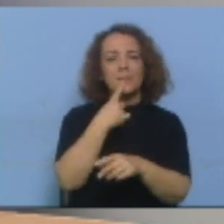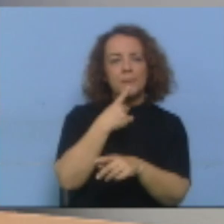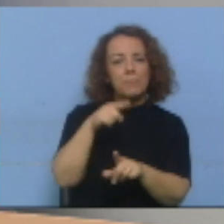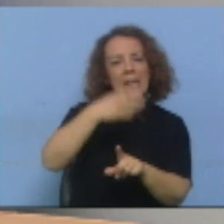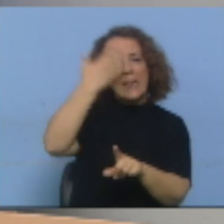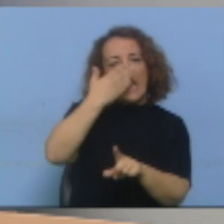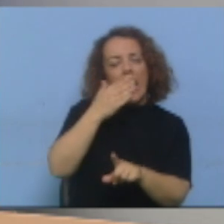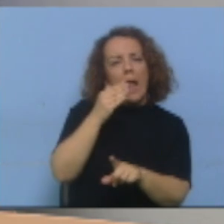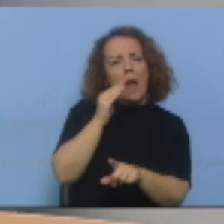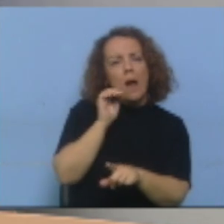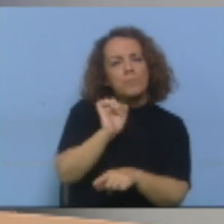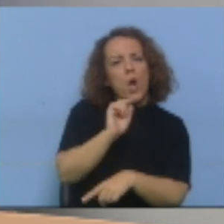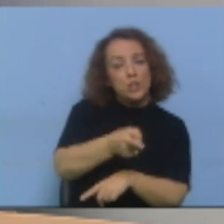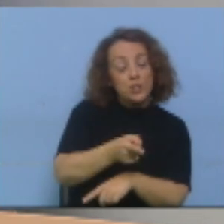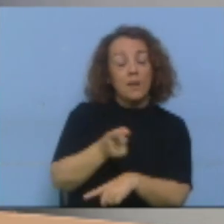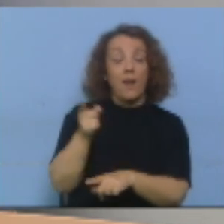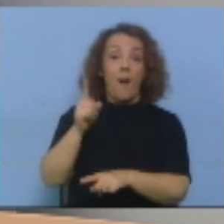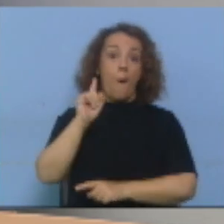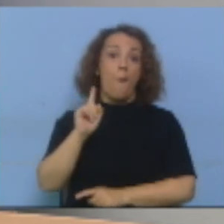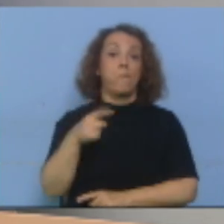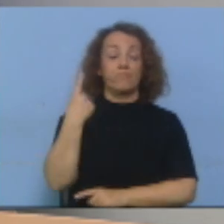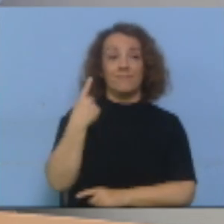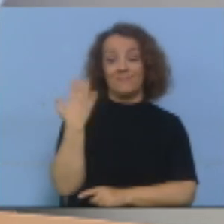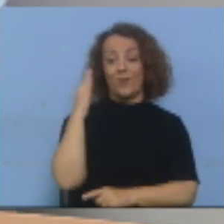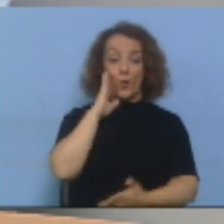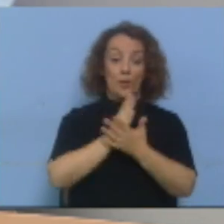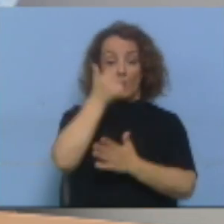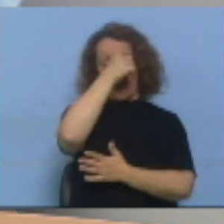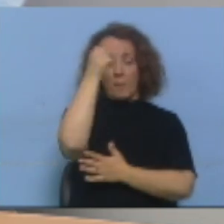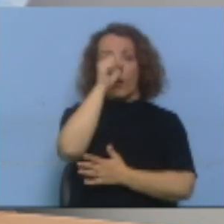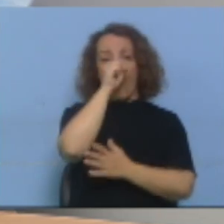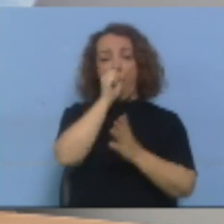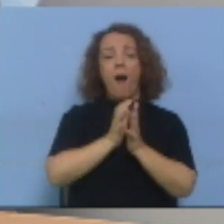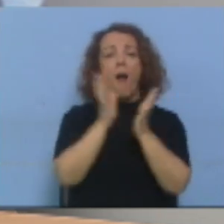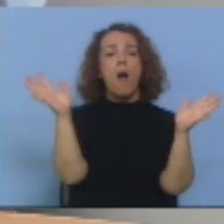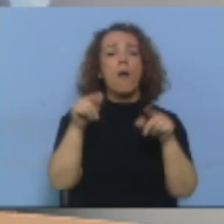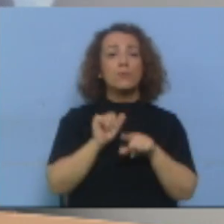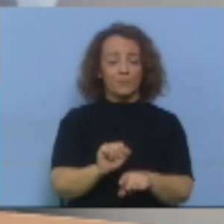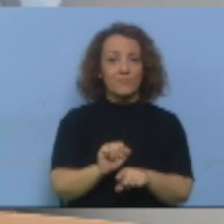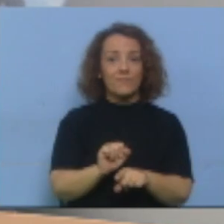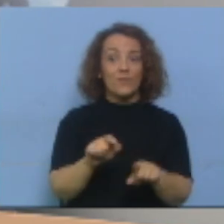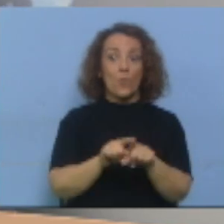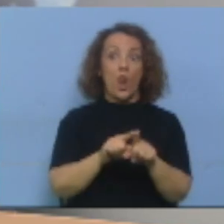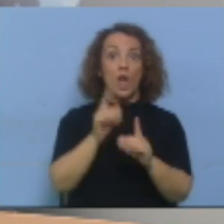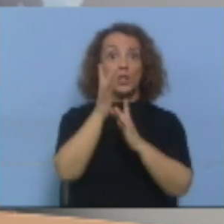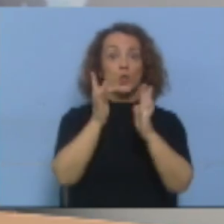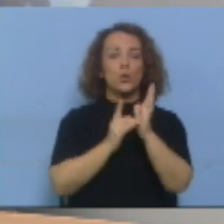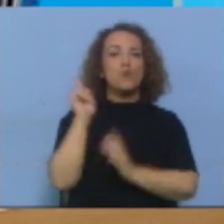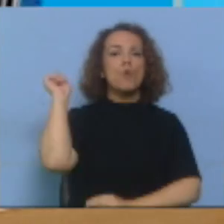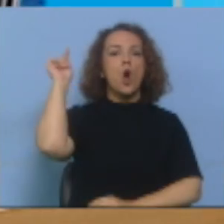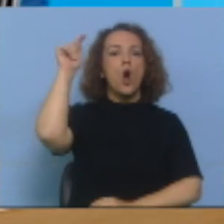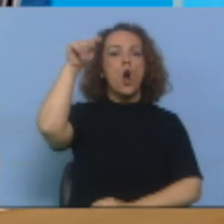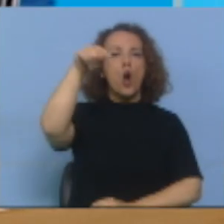tudo começaria, ou teria começado no Domingo de Ramos, não é? Neste último domingo, com essa entrada triunfal de Jesus a Jerusalém. Exatamente, que muitas